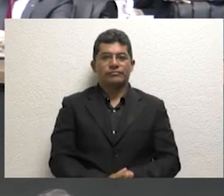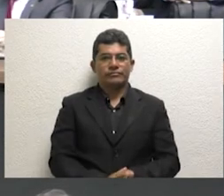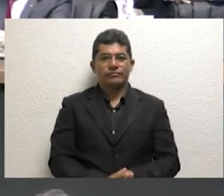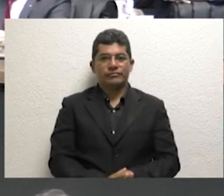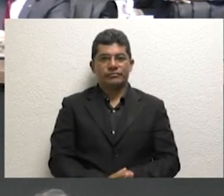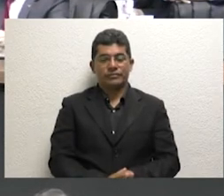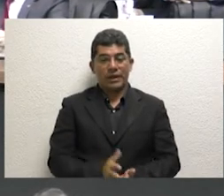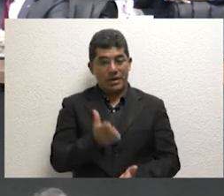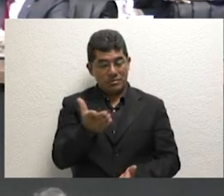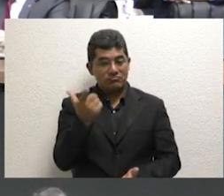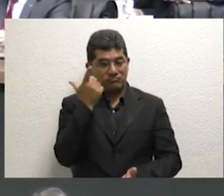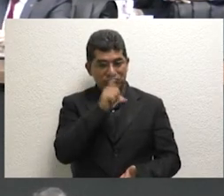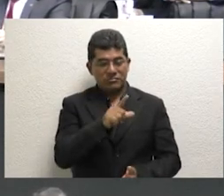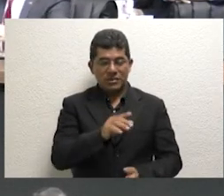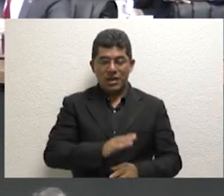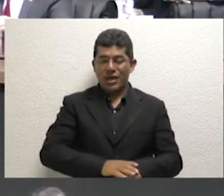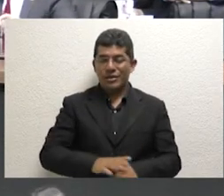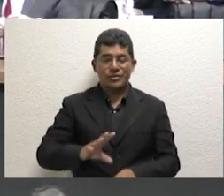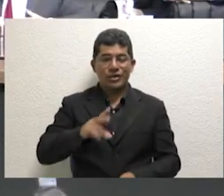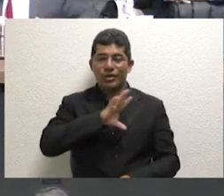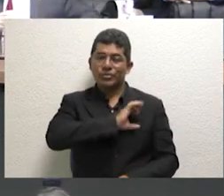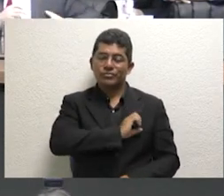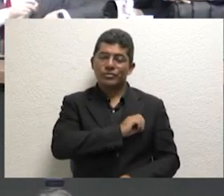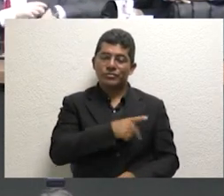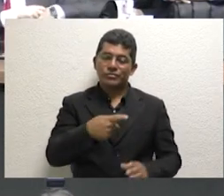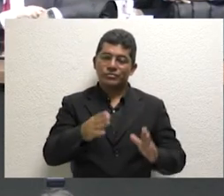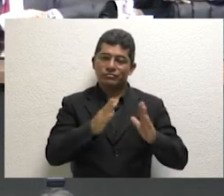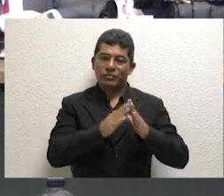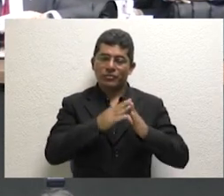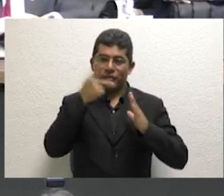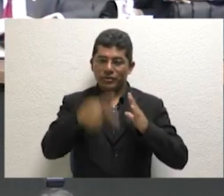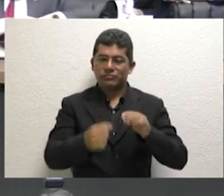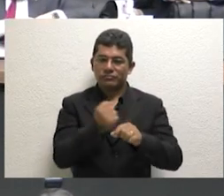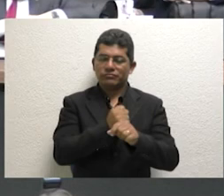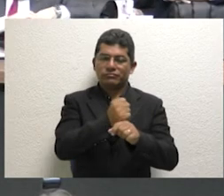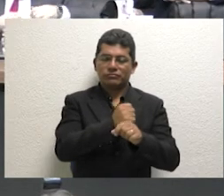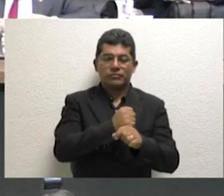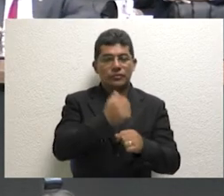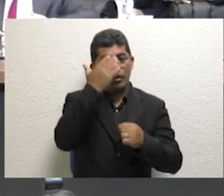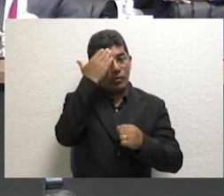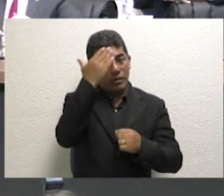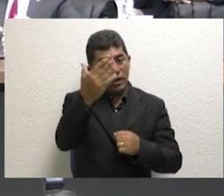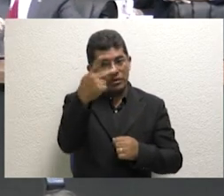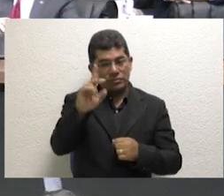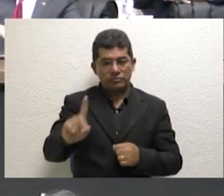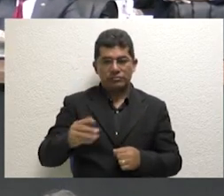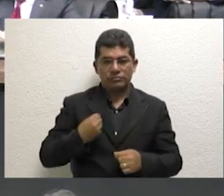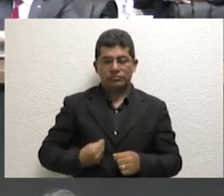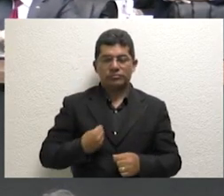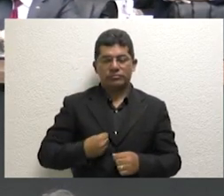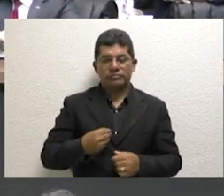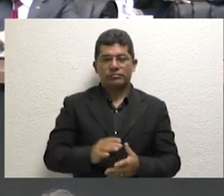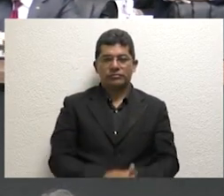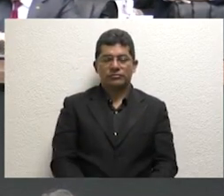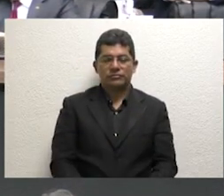que já é mais amazonense que muitos de nós né então muito obrigado pela sua presença muito obrigado